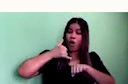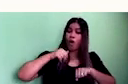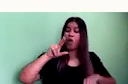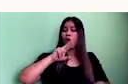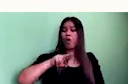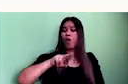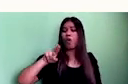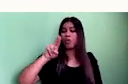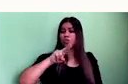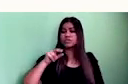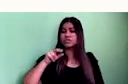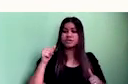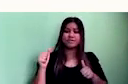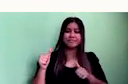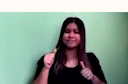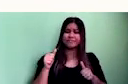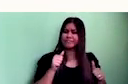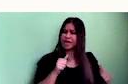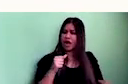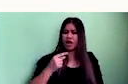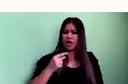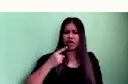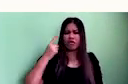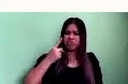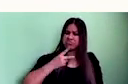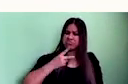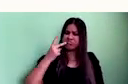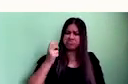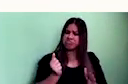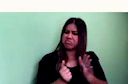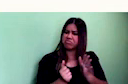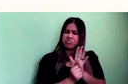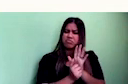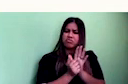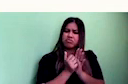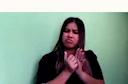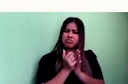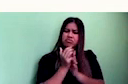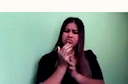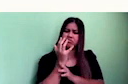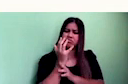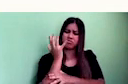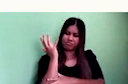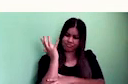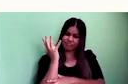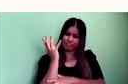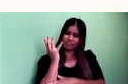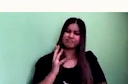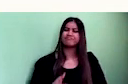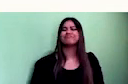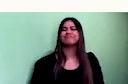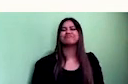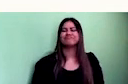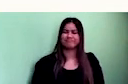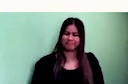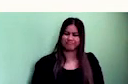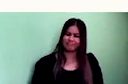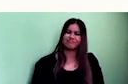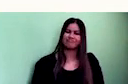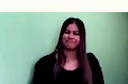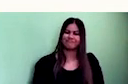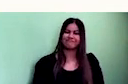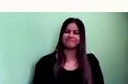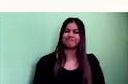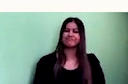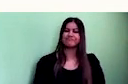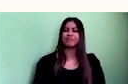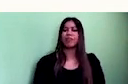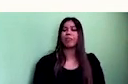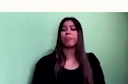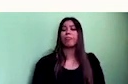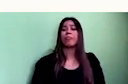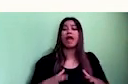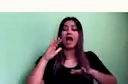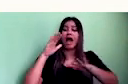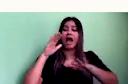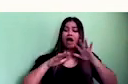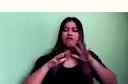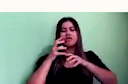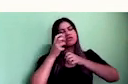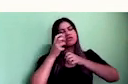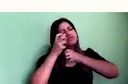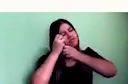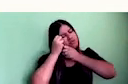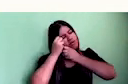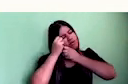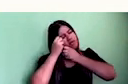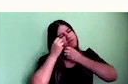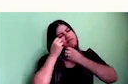o seu sono, o período que você conseguiu dormir, você percebe que você realmente relaxou, você realmente recuperou. Porque às vezes a gente dorme e acorda e está